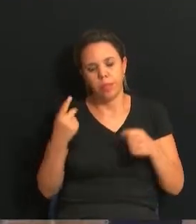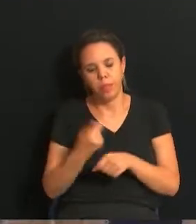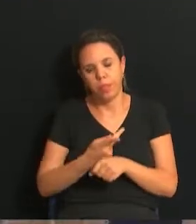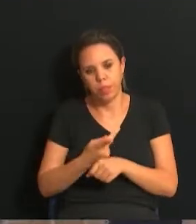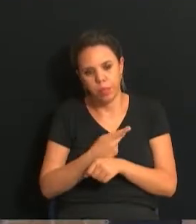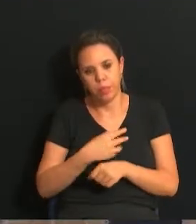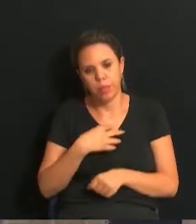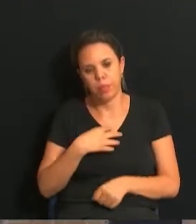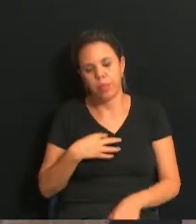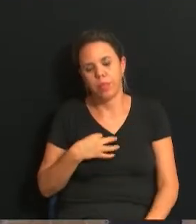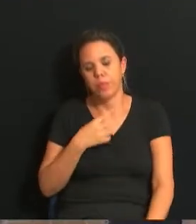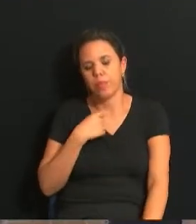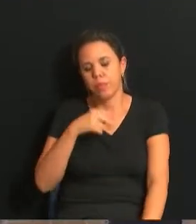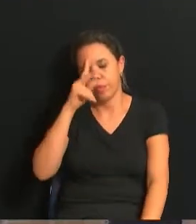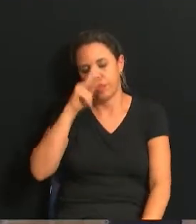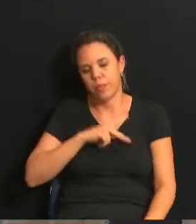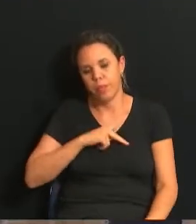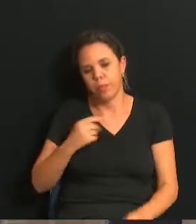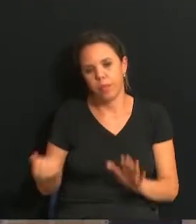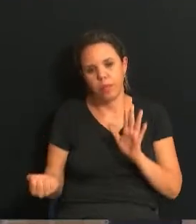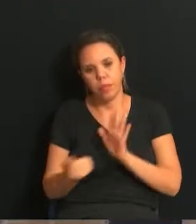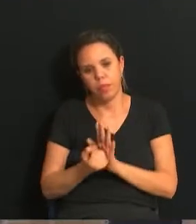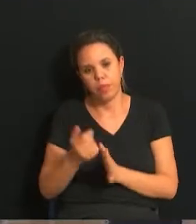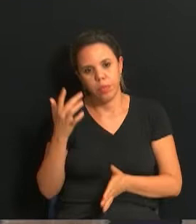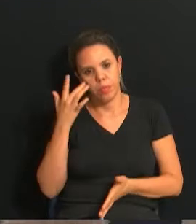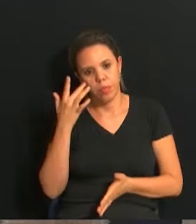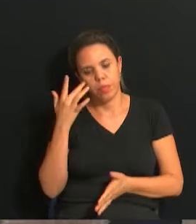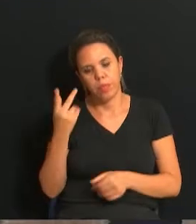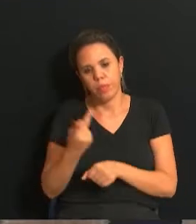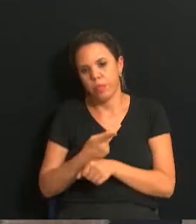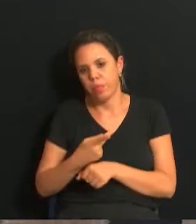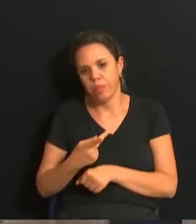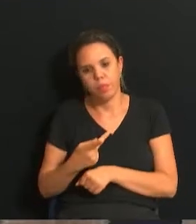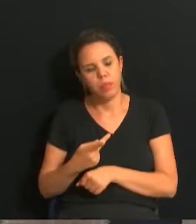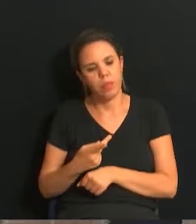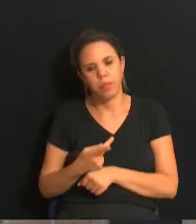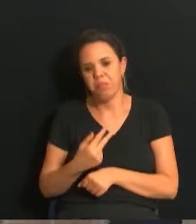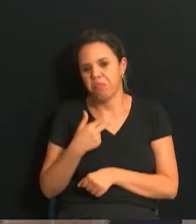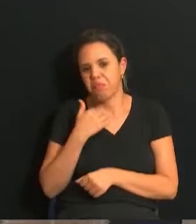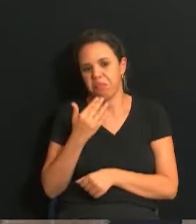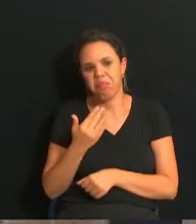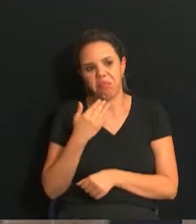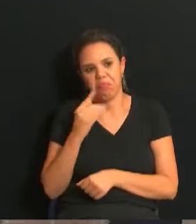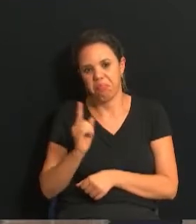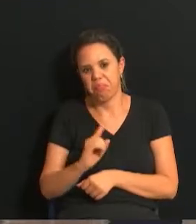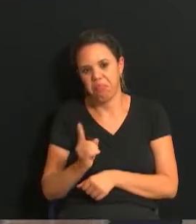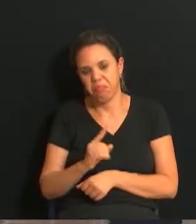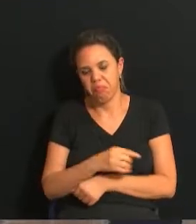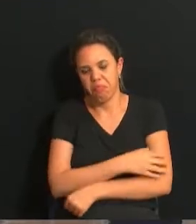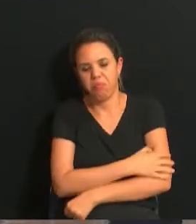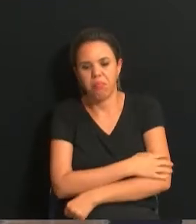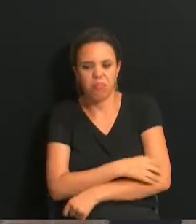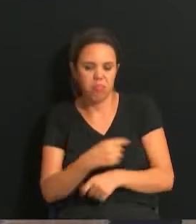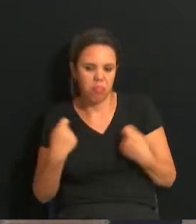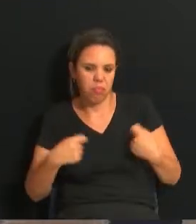voluntária. Eu quero já deixar aqui registrado que eu acho que a procura voluntária ela é insuficiente, a gente